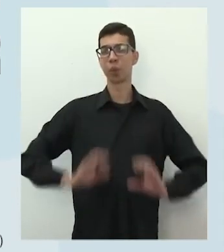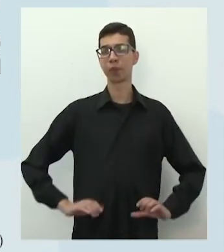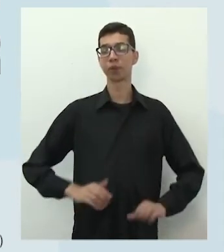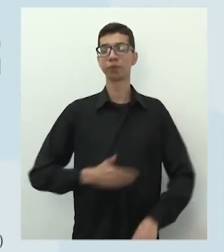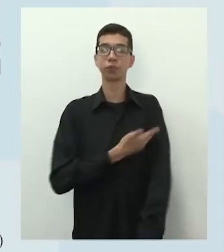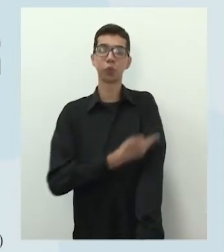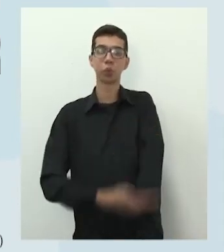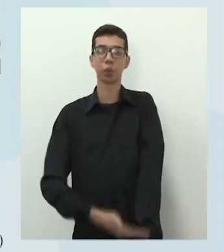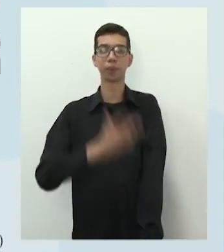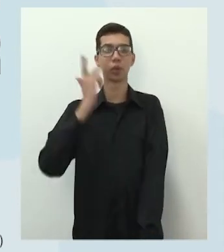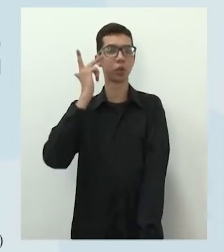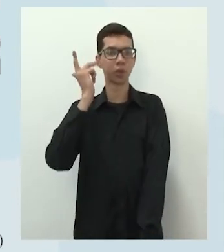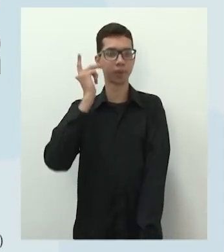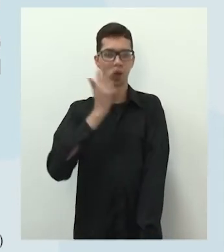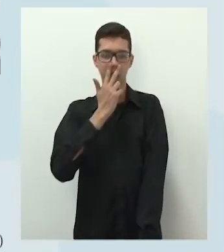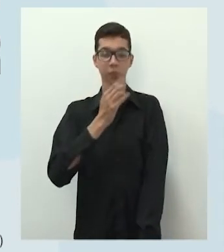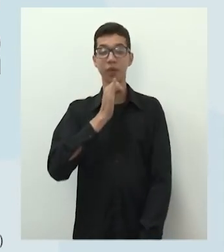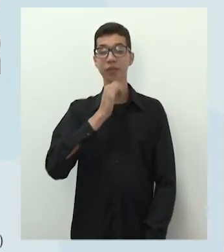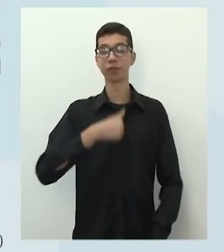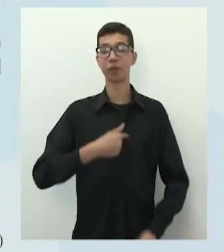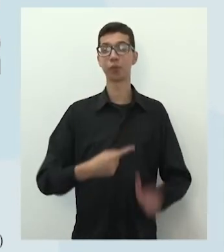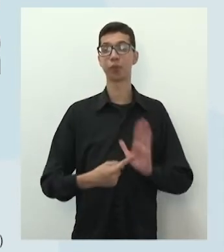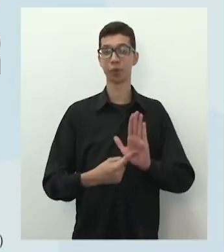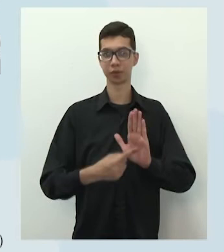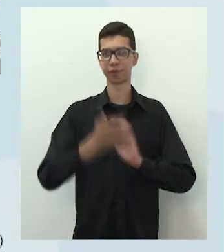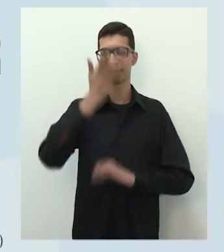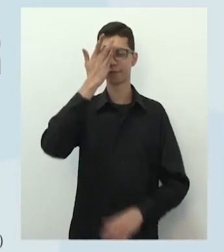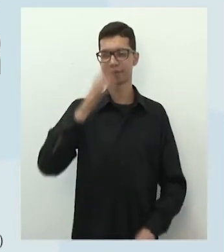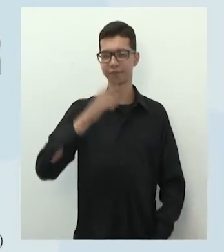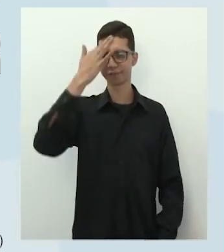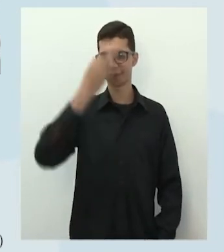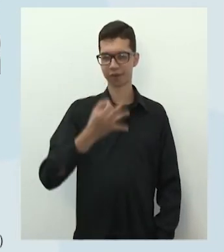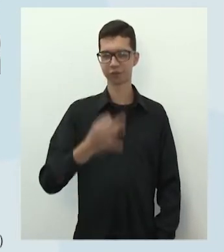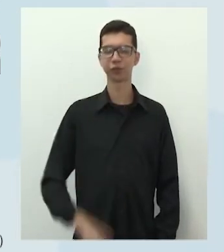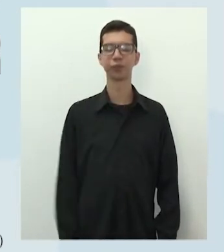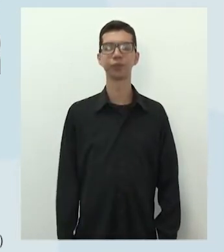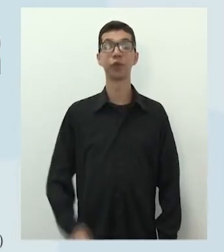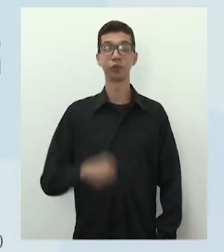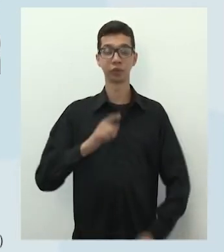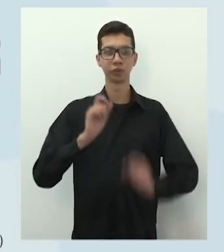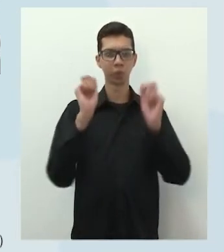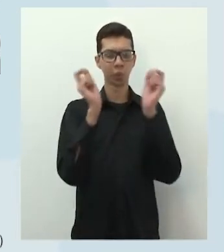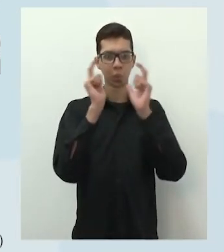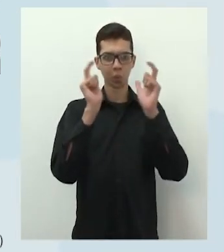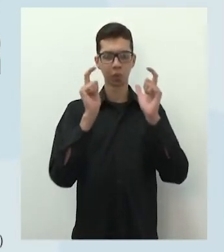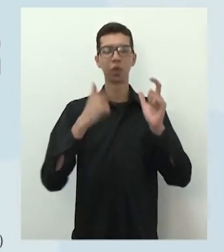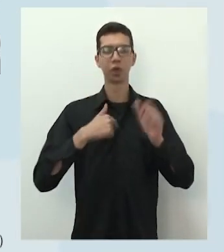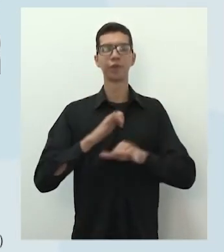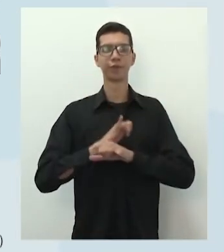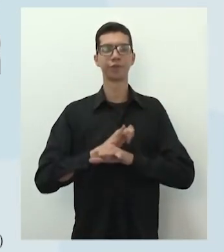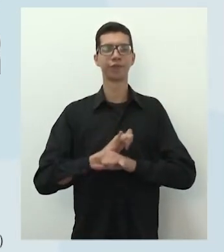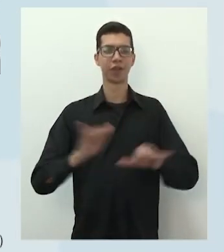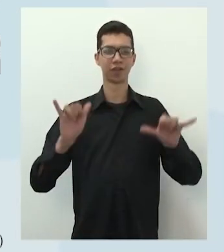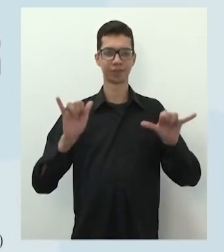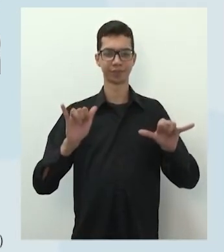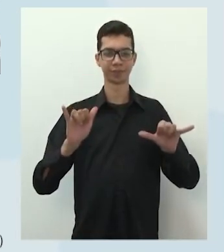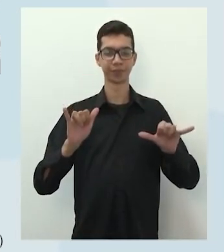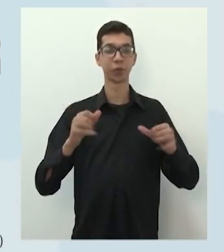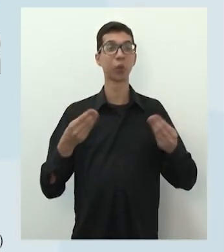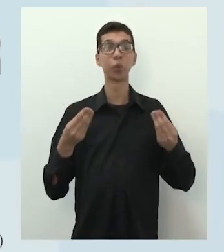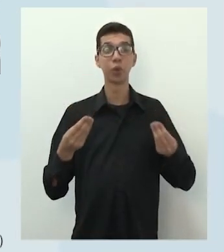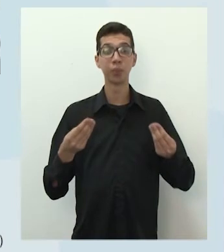compartilhar, se chama Super Peer. O que é Super Peer? É um nome em inglês que significa mais ou